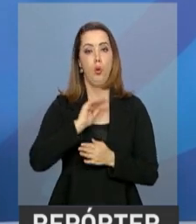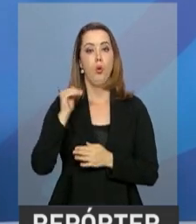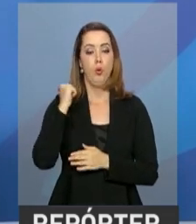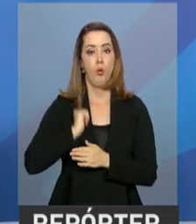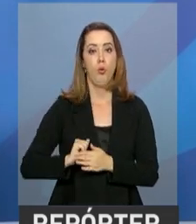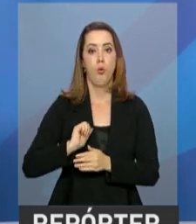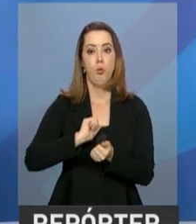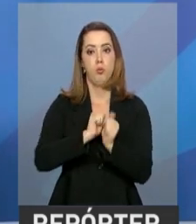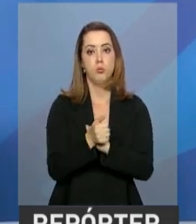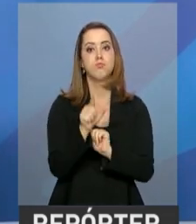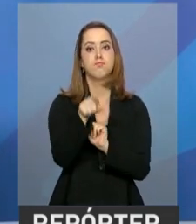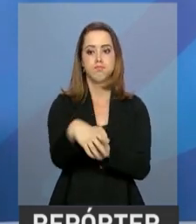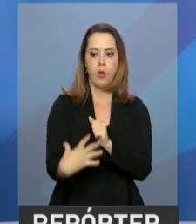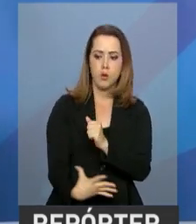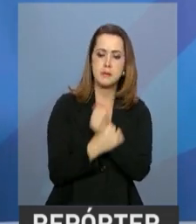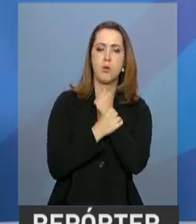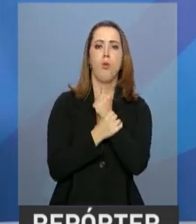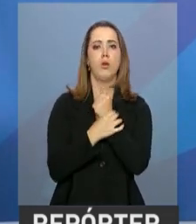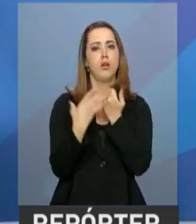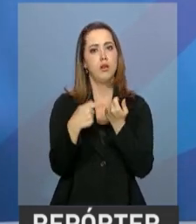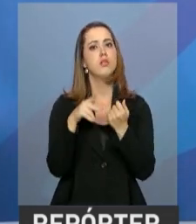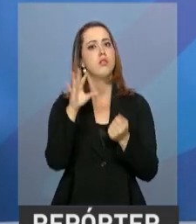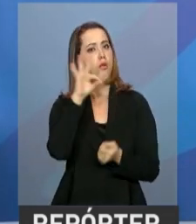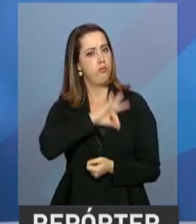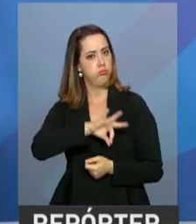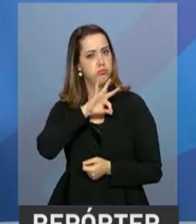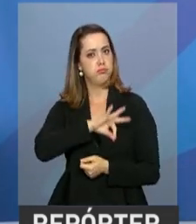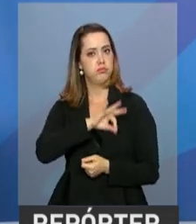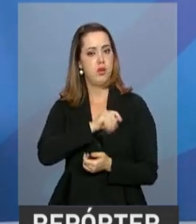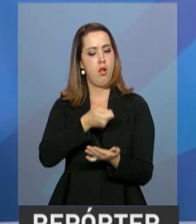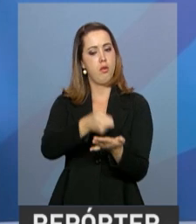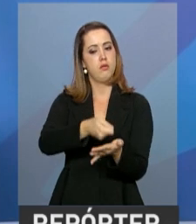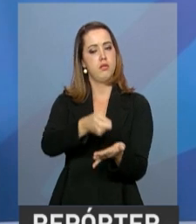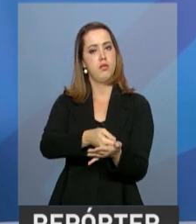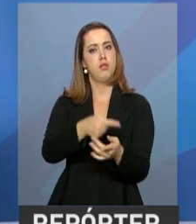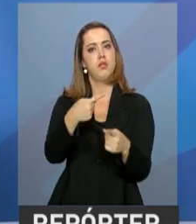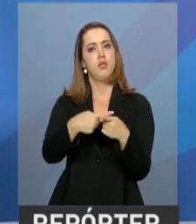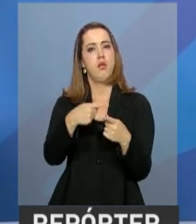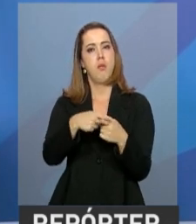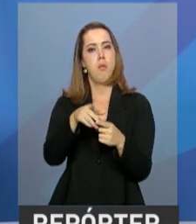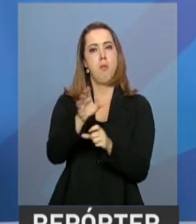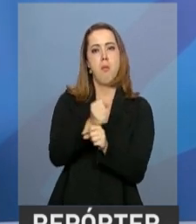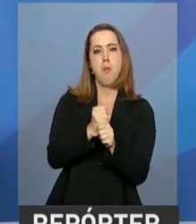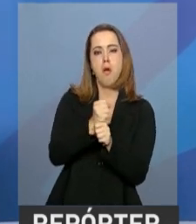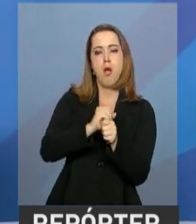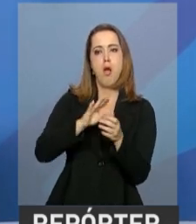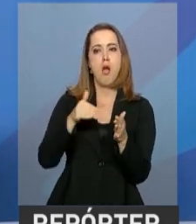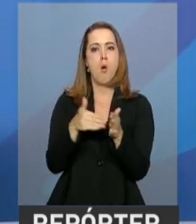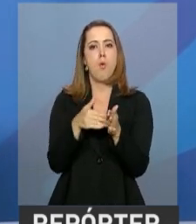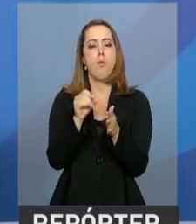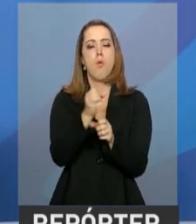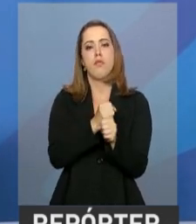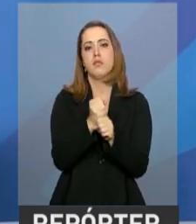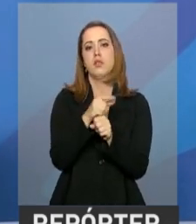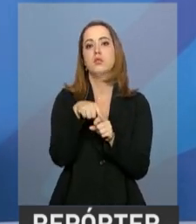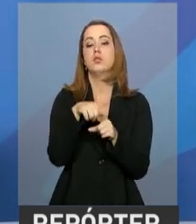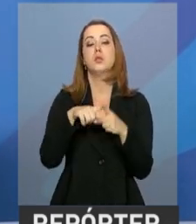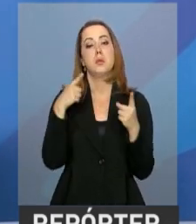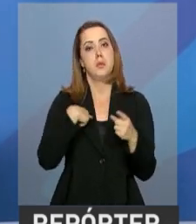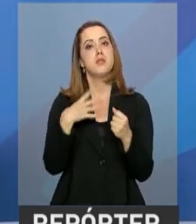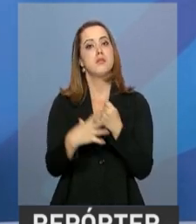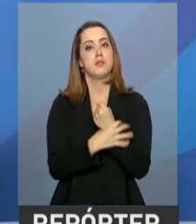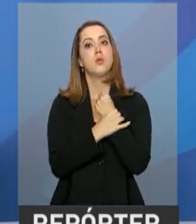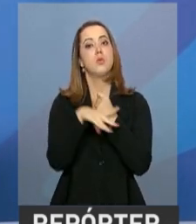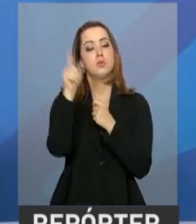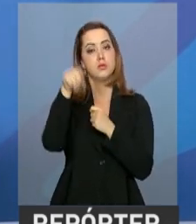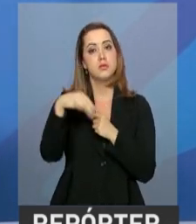que todo mundo tem é uma renda que que é paga mais pro pro final do ano Mas é uma segurança que todo mundo tem e que e que é